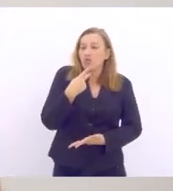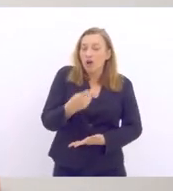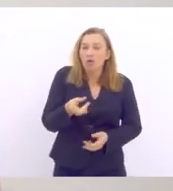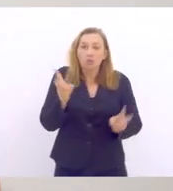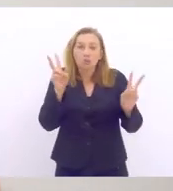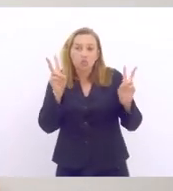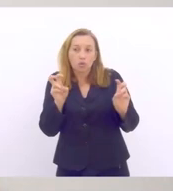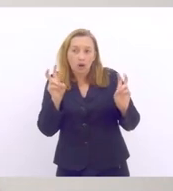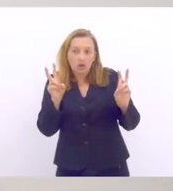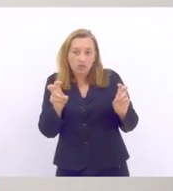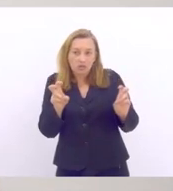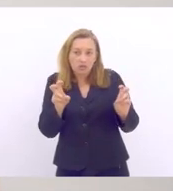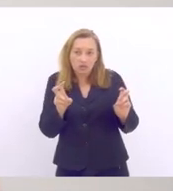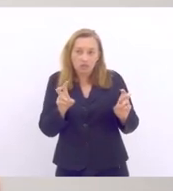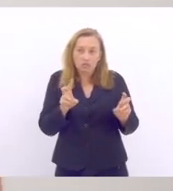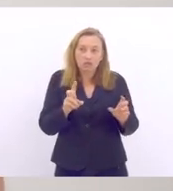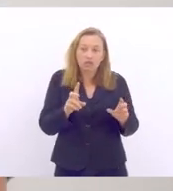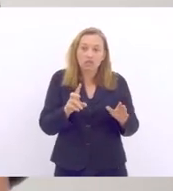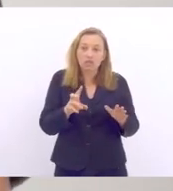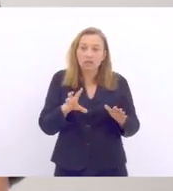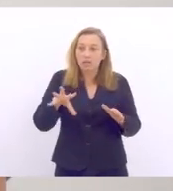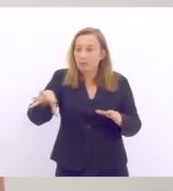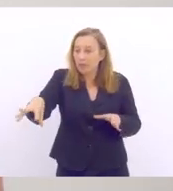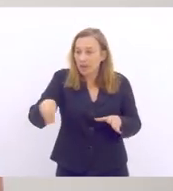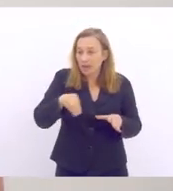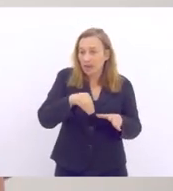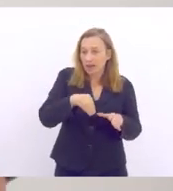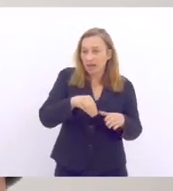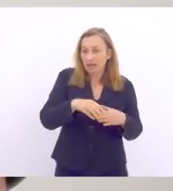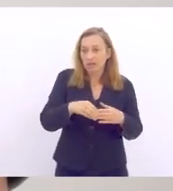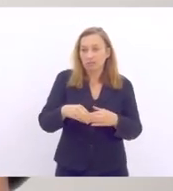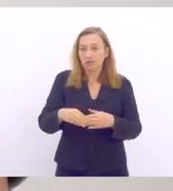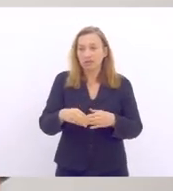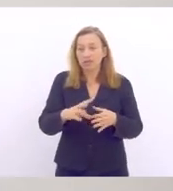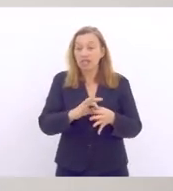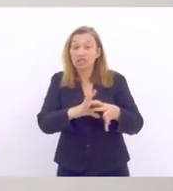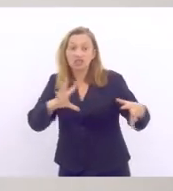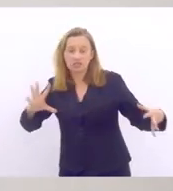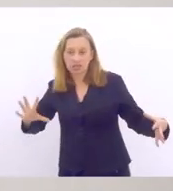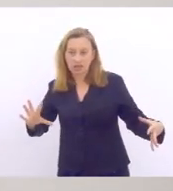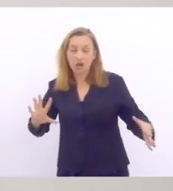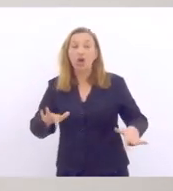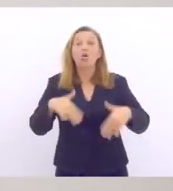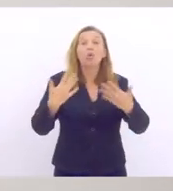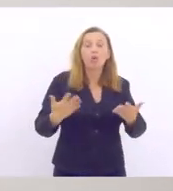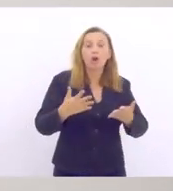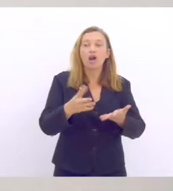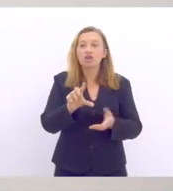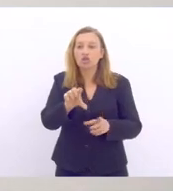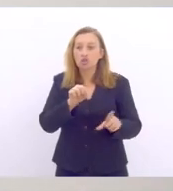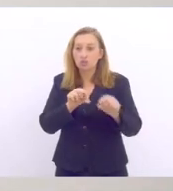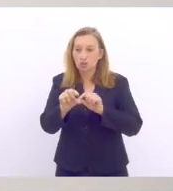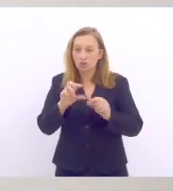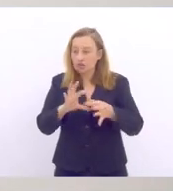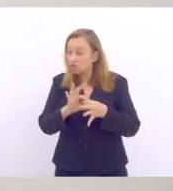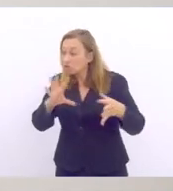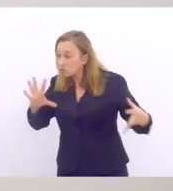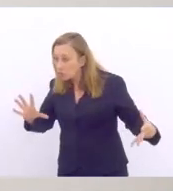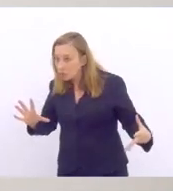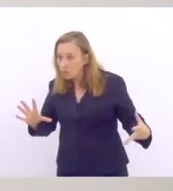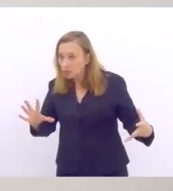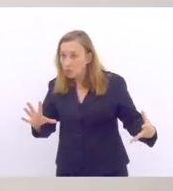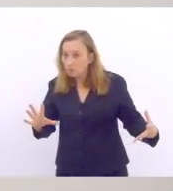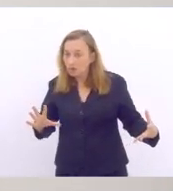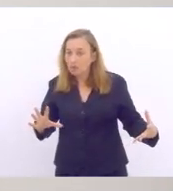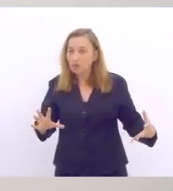de... Não estou falando para entregar, tá? Você tem que desligar, né? E qual seria a opção? De repente, desligou... Desliga